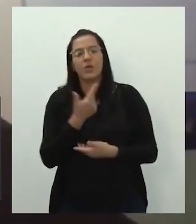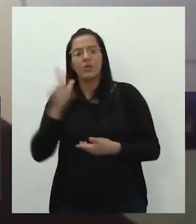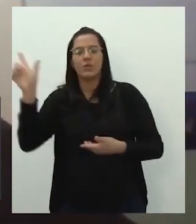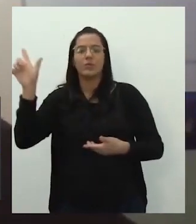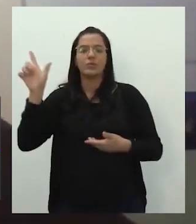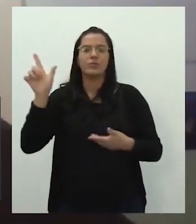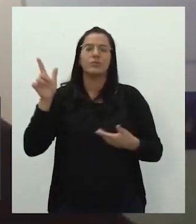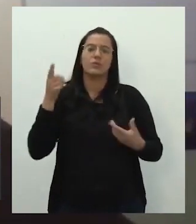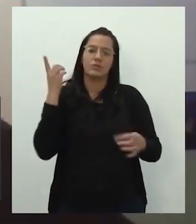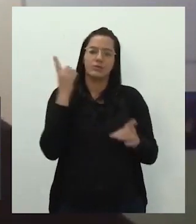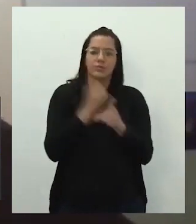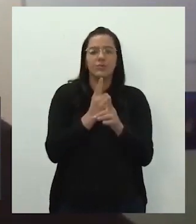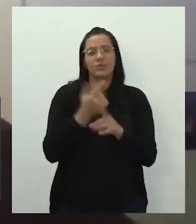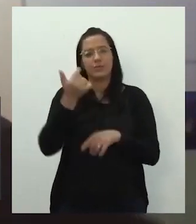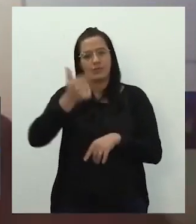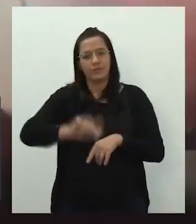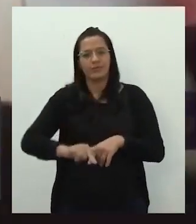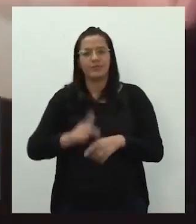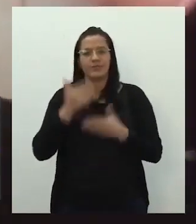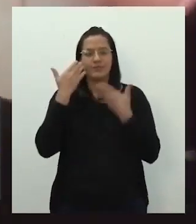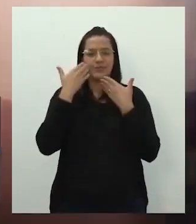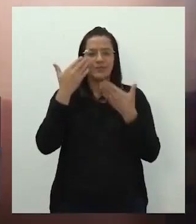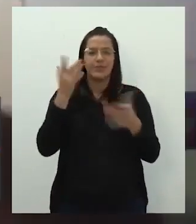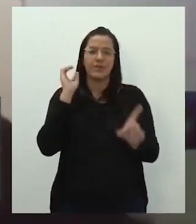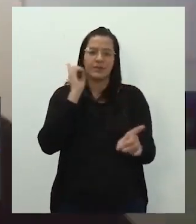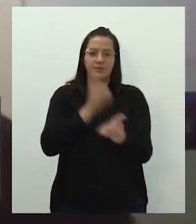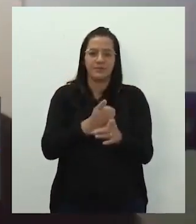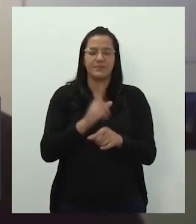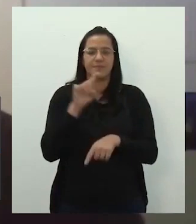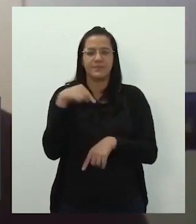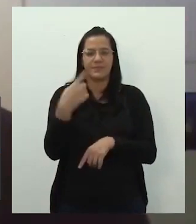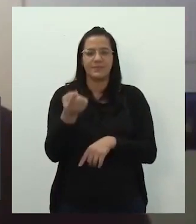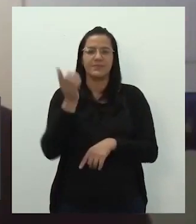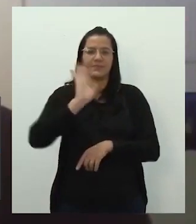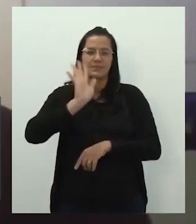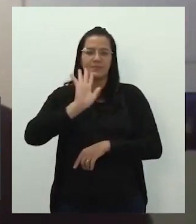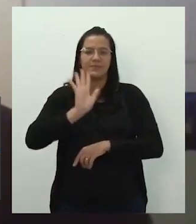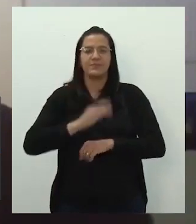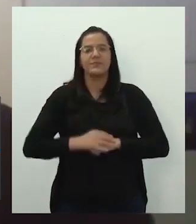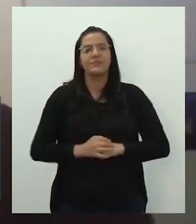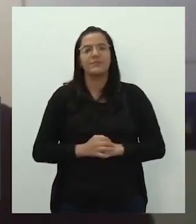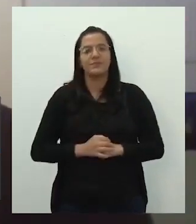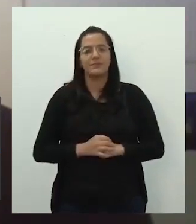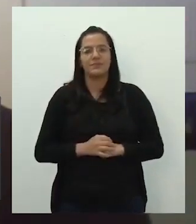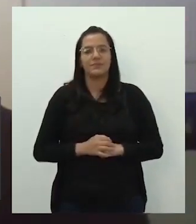aí poder estarmos juntos aí. Até a próxima, pessoal. Tchau, tchau.